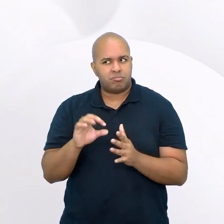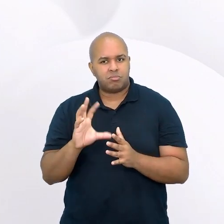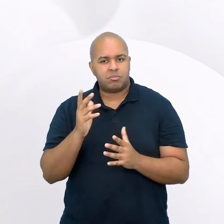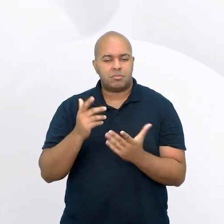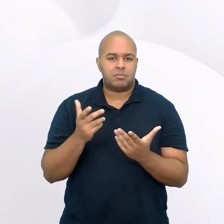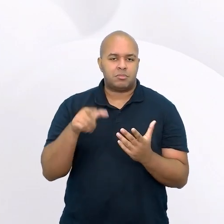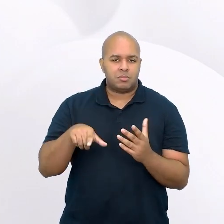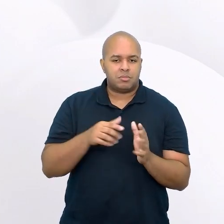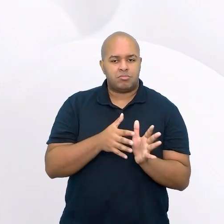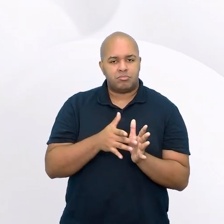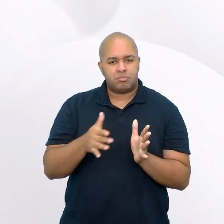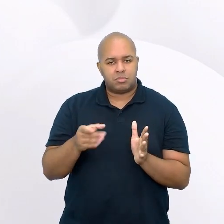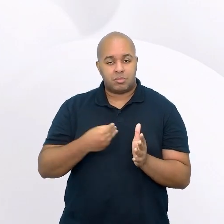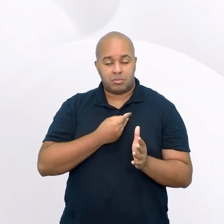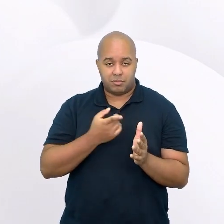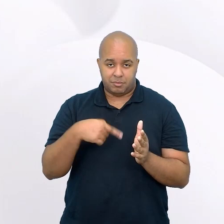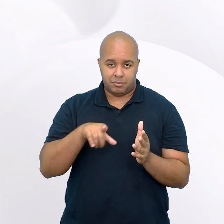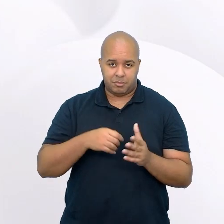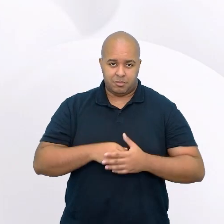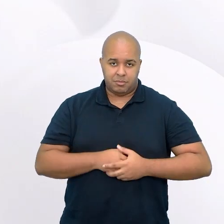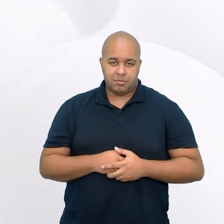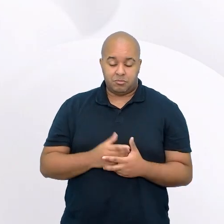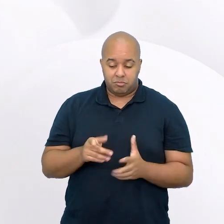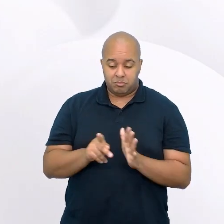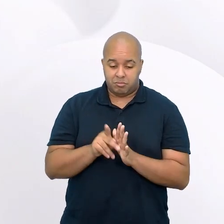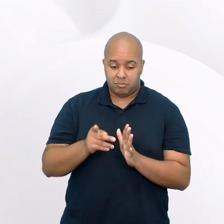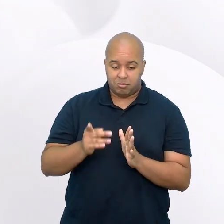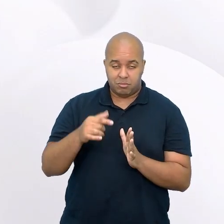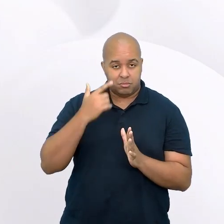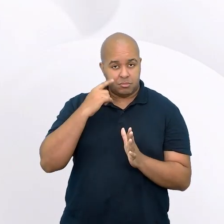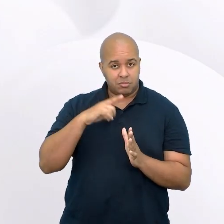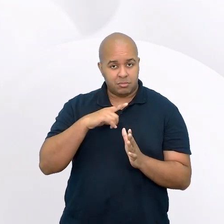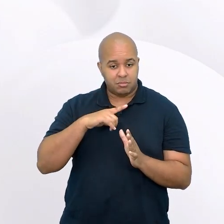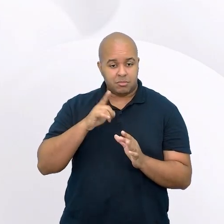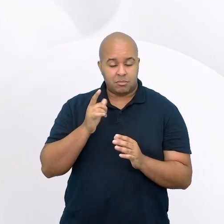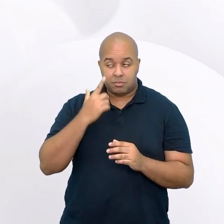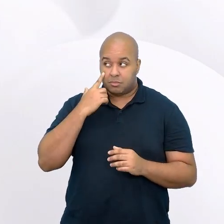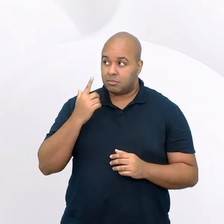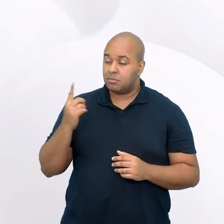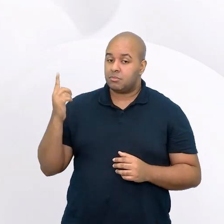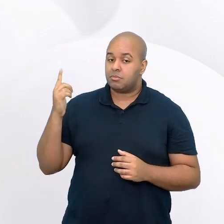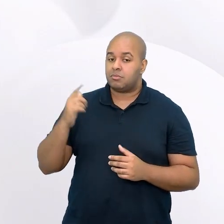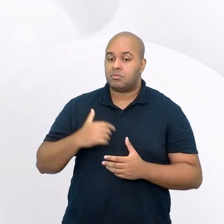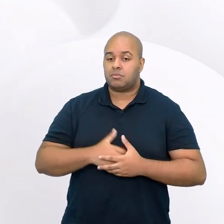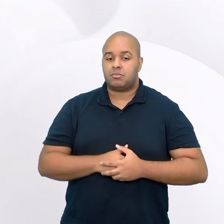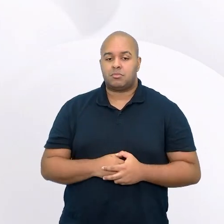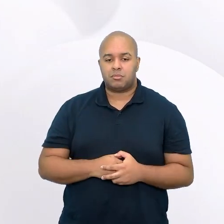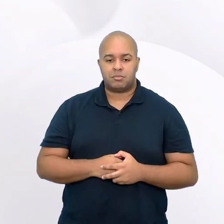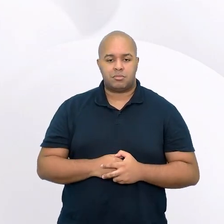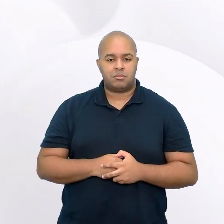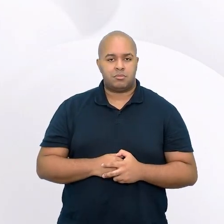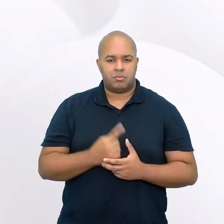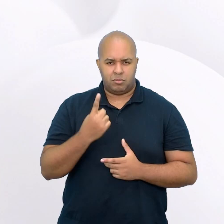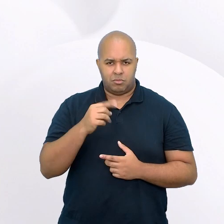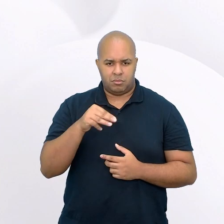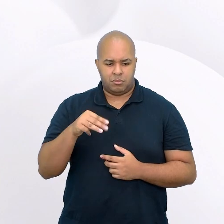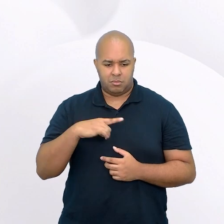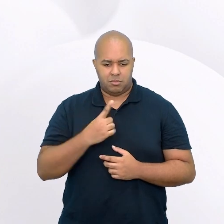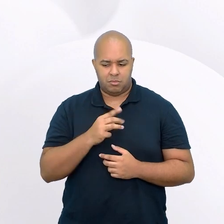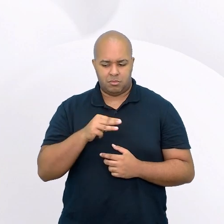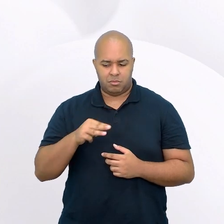nesse período da vida de vocês e para isso a gente tem um minuto